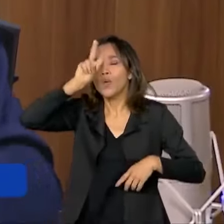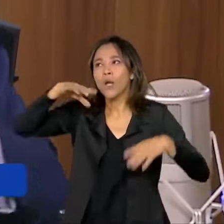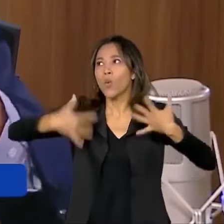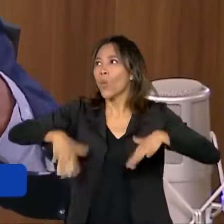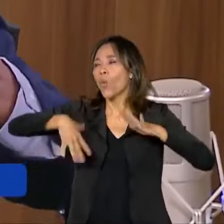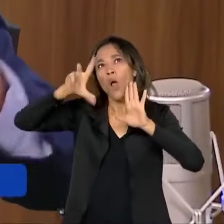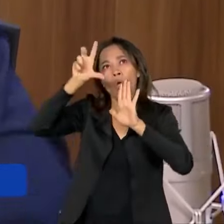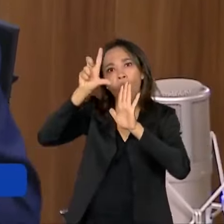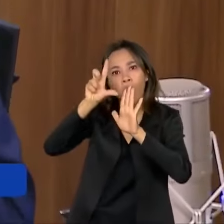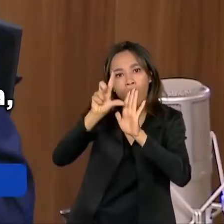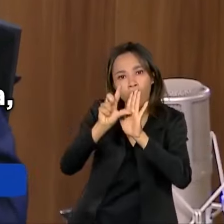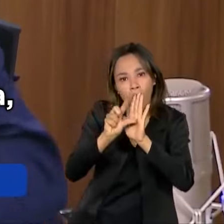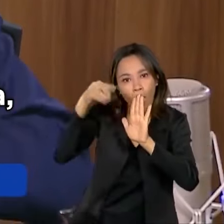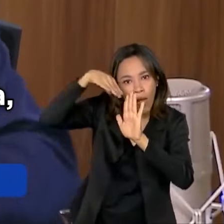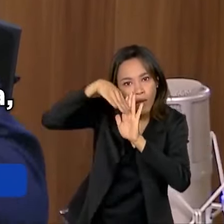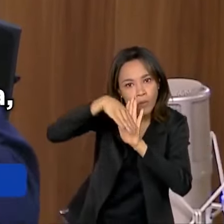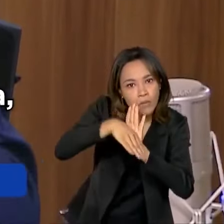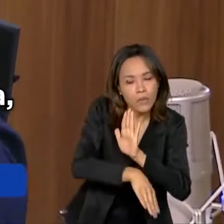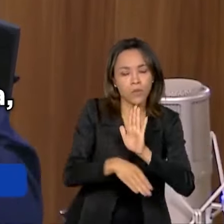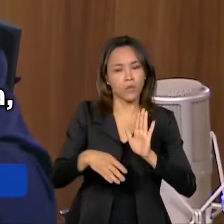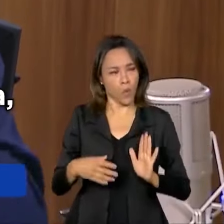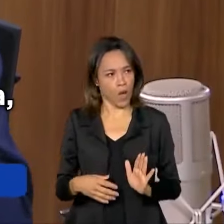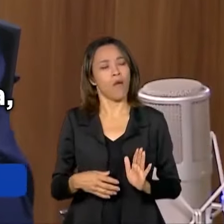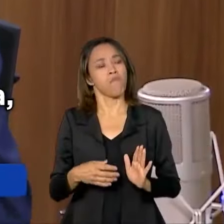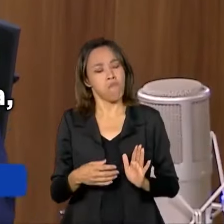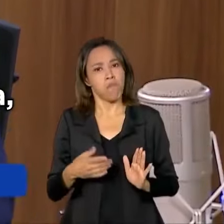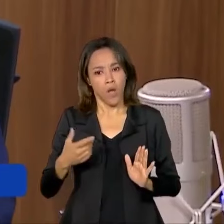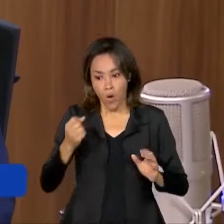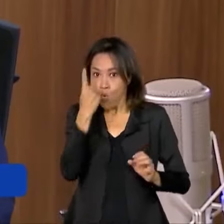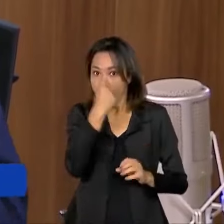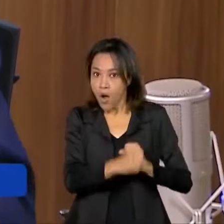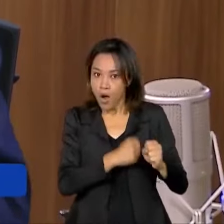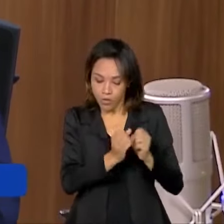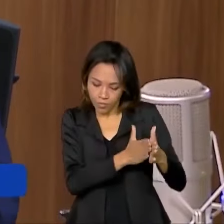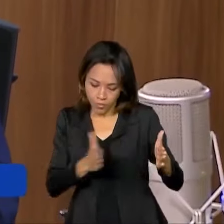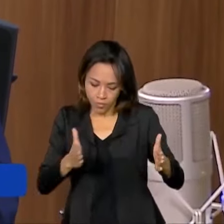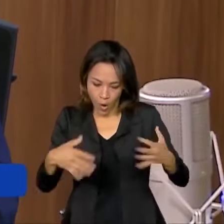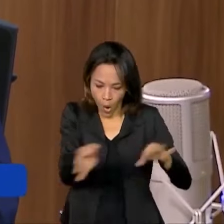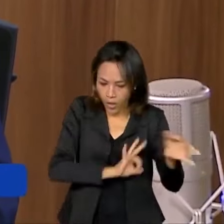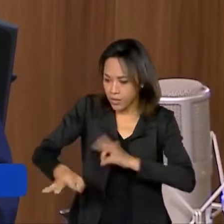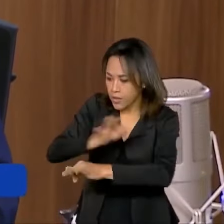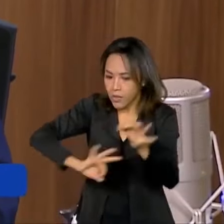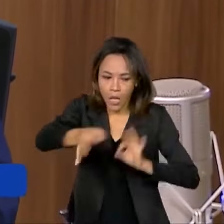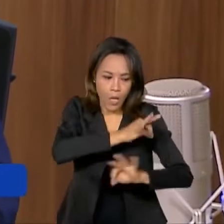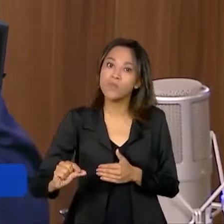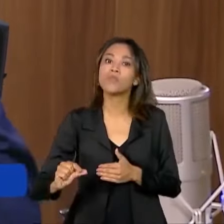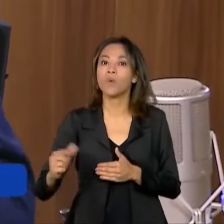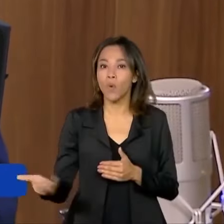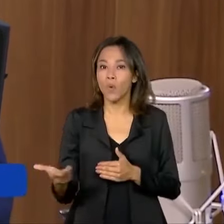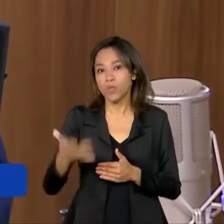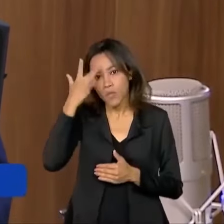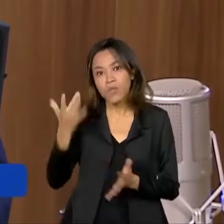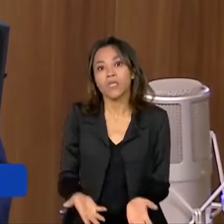na história. Você tirar, num ano de arrumação da casa, 13 milhões de pessoas do mapa da fome.